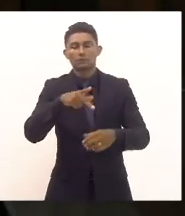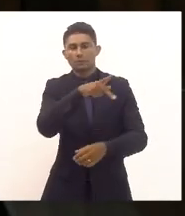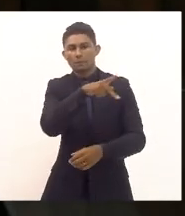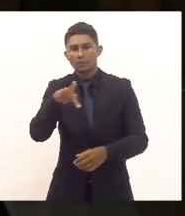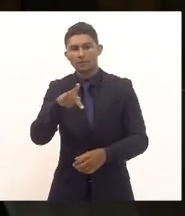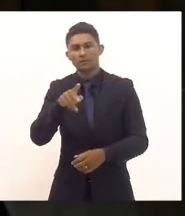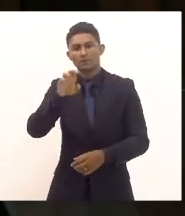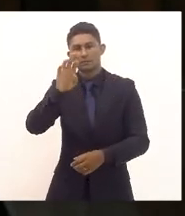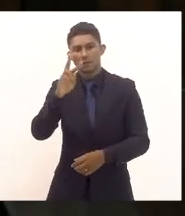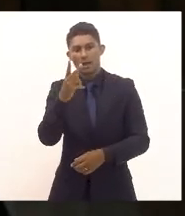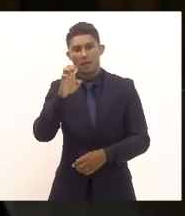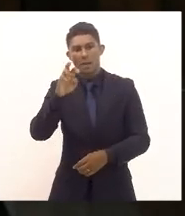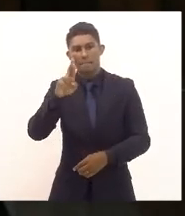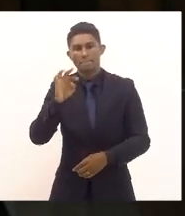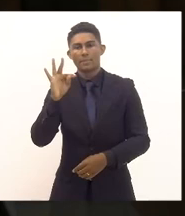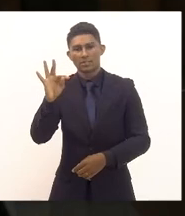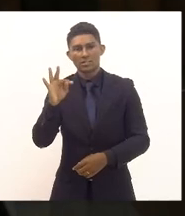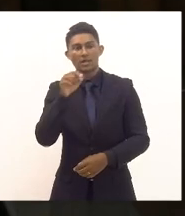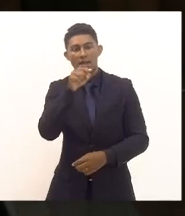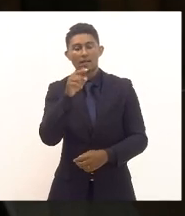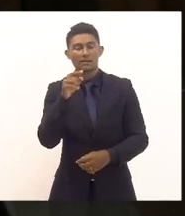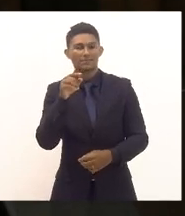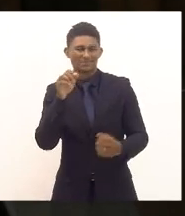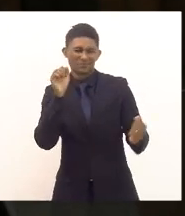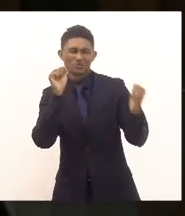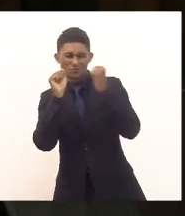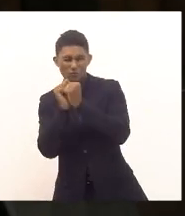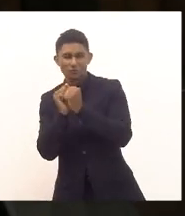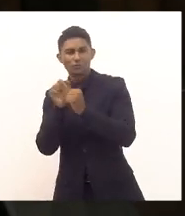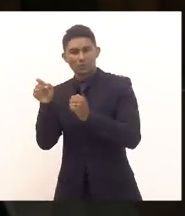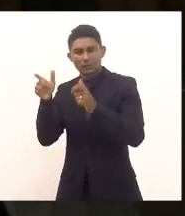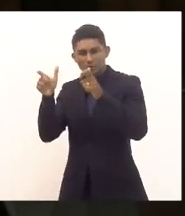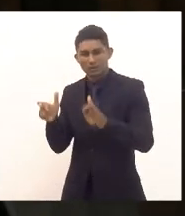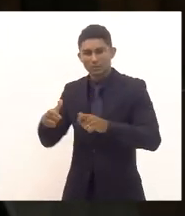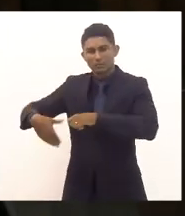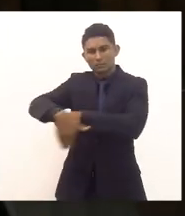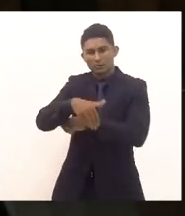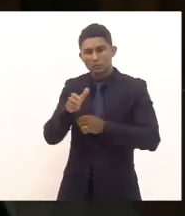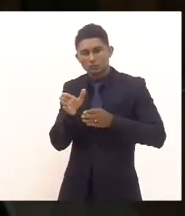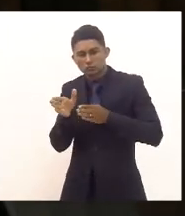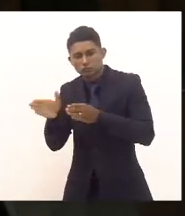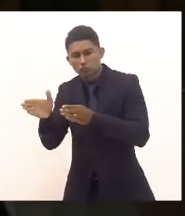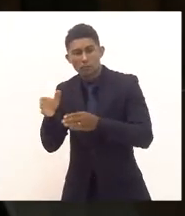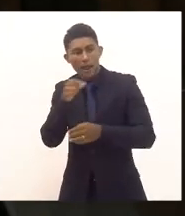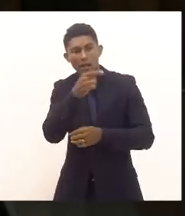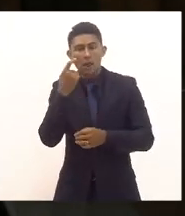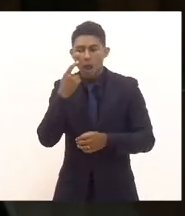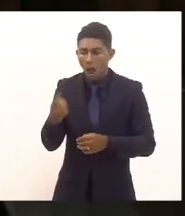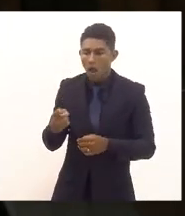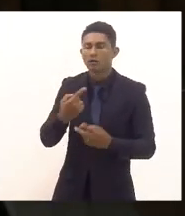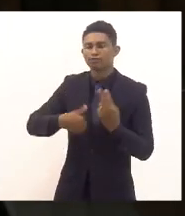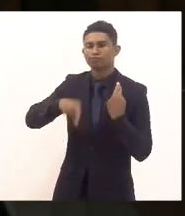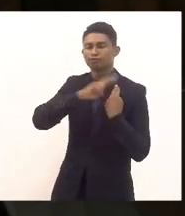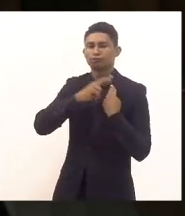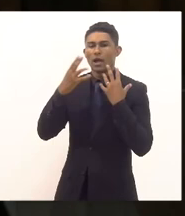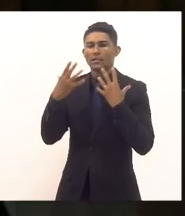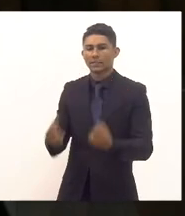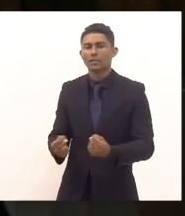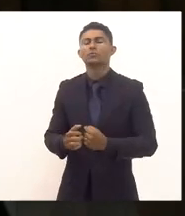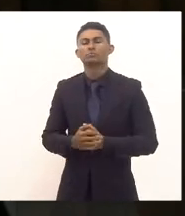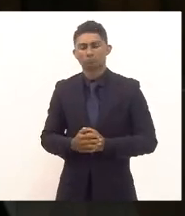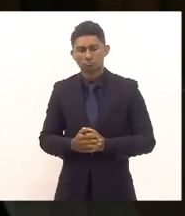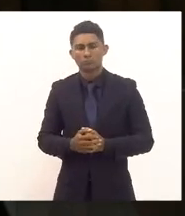Doutor Herbert que esteve conosco nessa estrada se comprometeu e agilizou os procedimentos